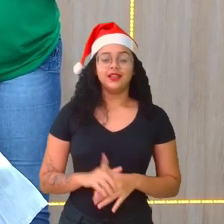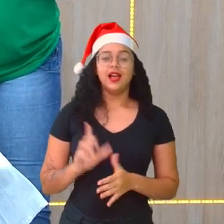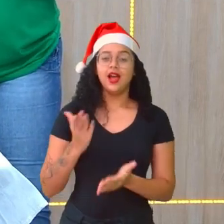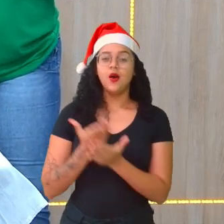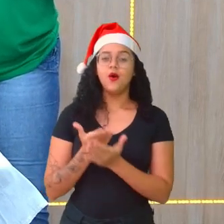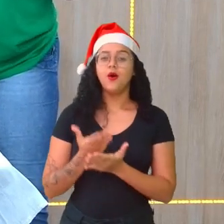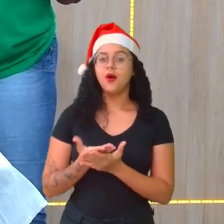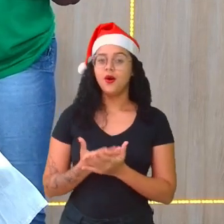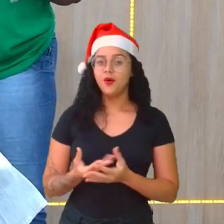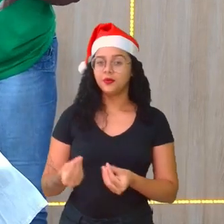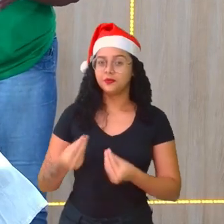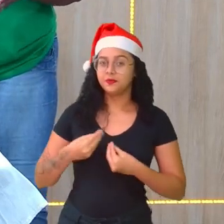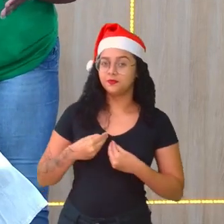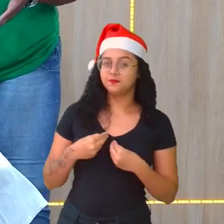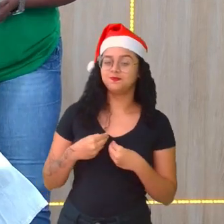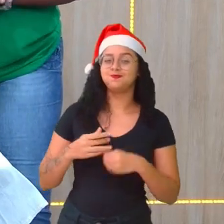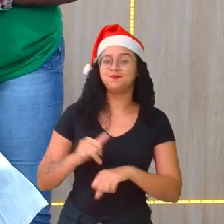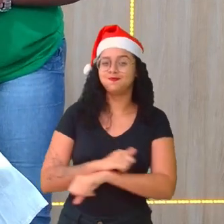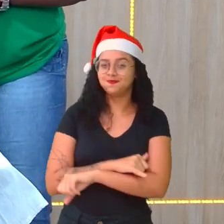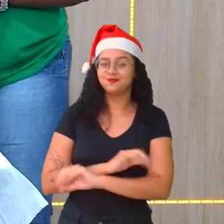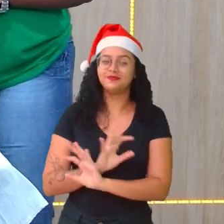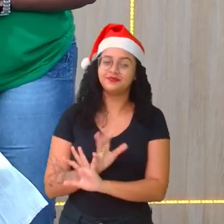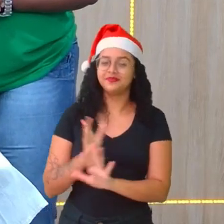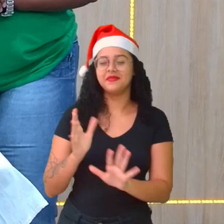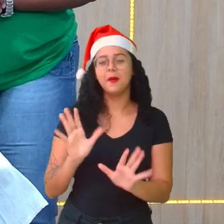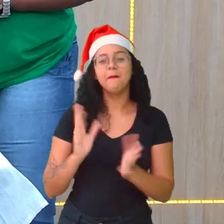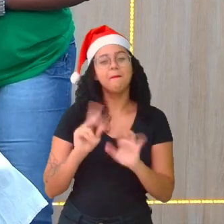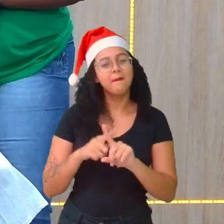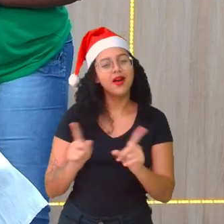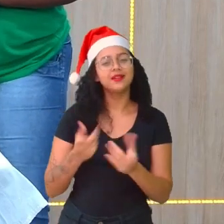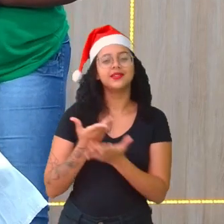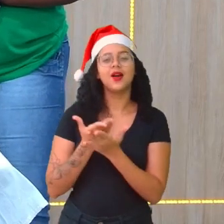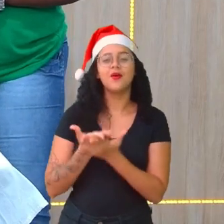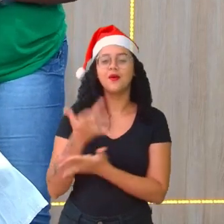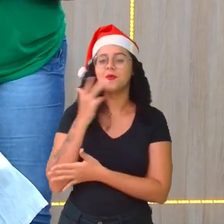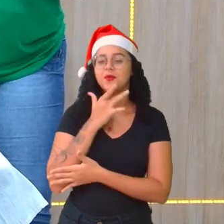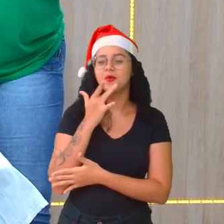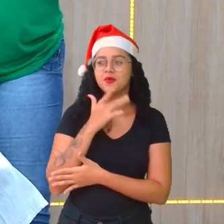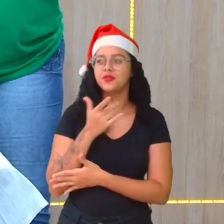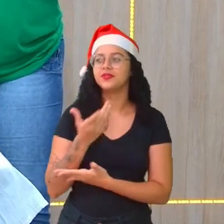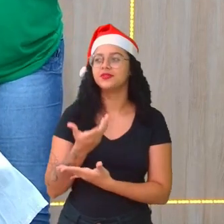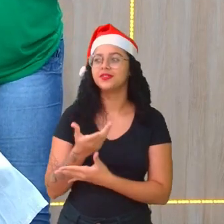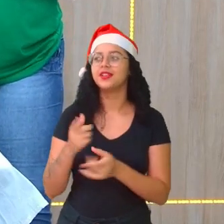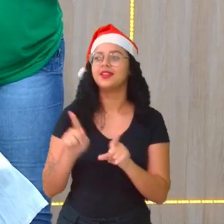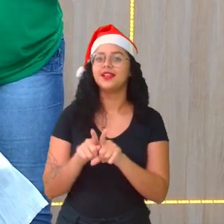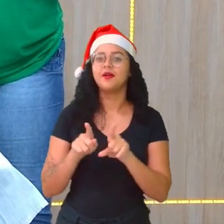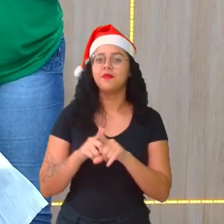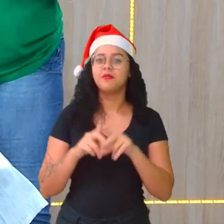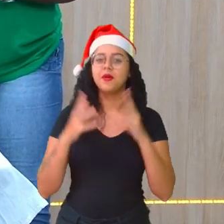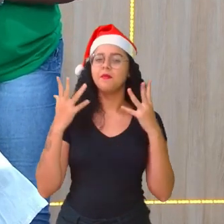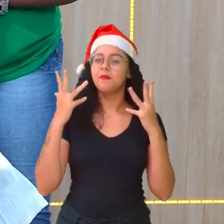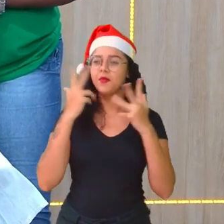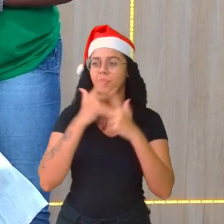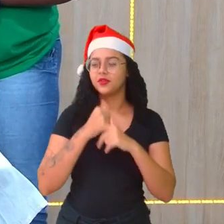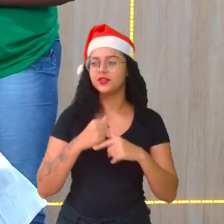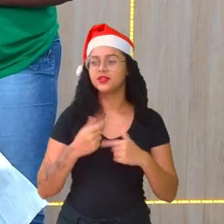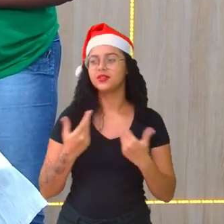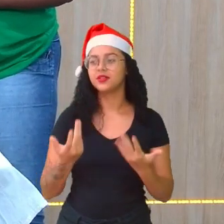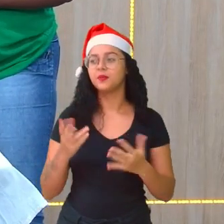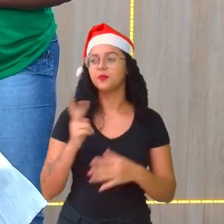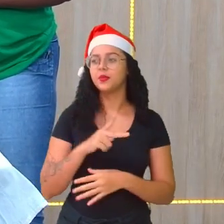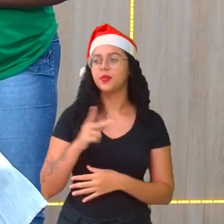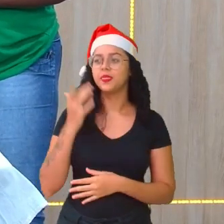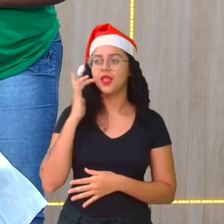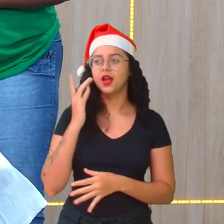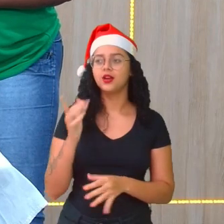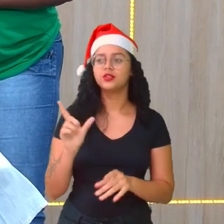aula que dá umas gordurinhas. Mas é uma aula muito gostosa, isso, professora. Muito boa. Agrada os olhos. E, professora, eu